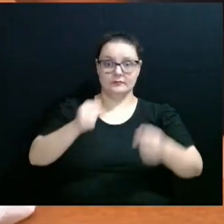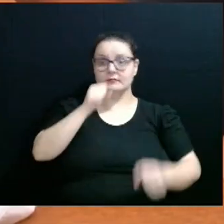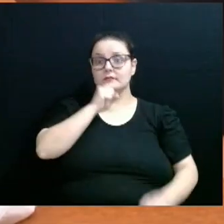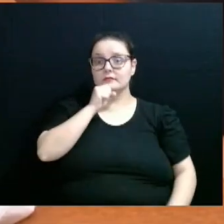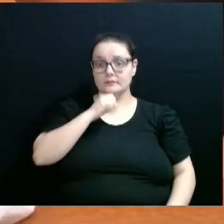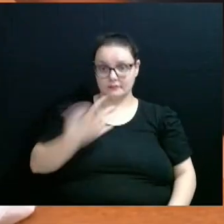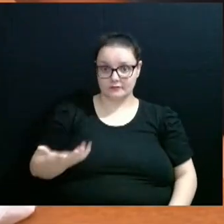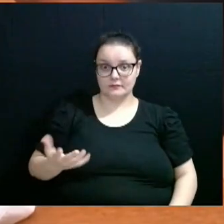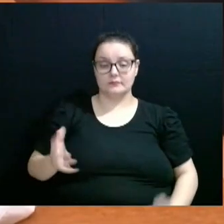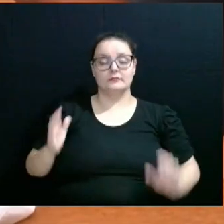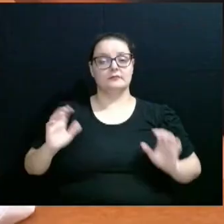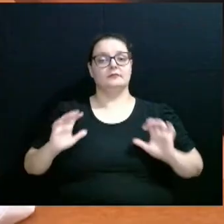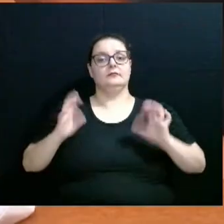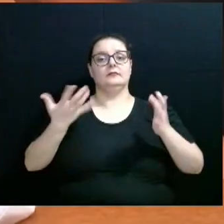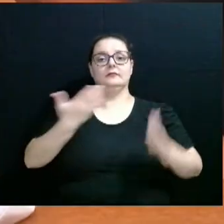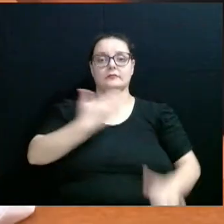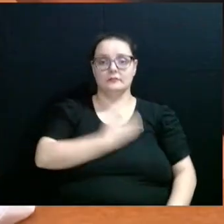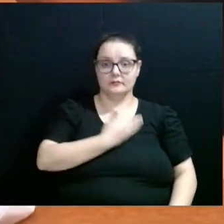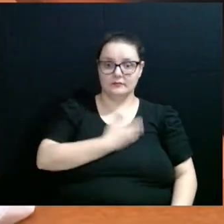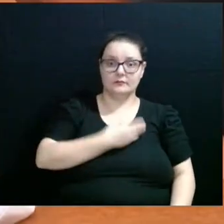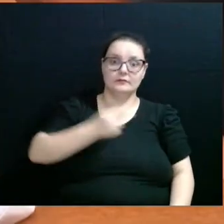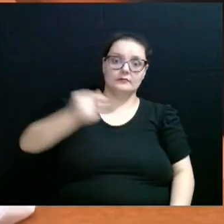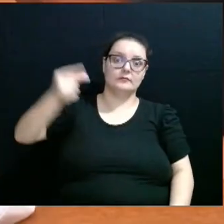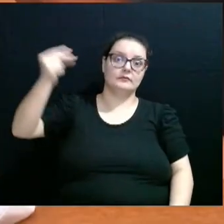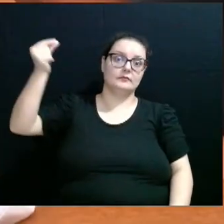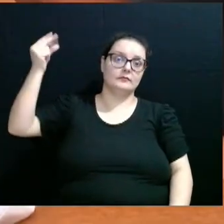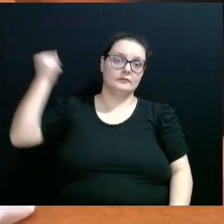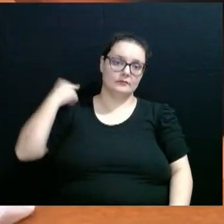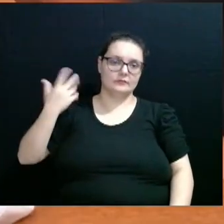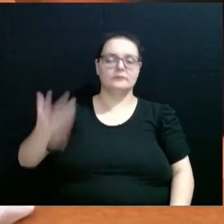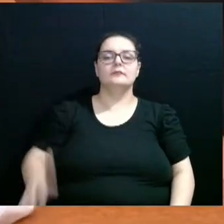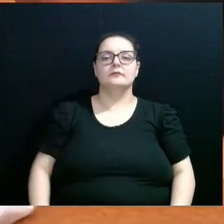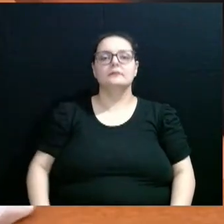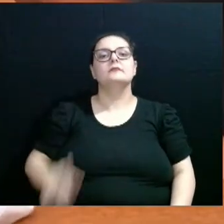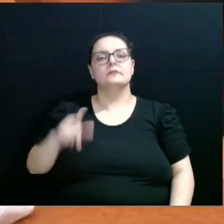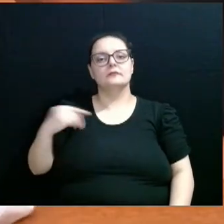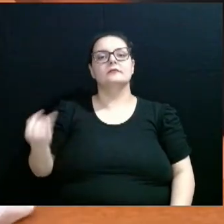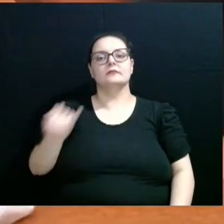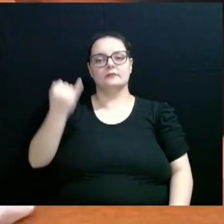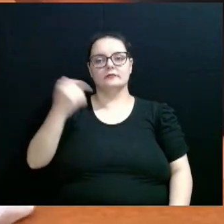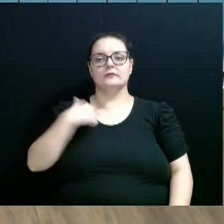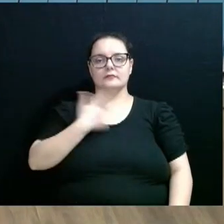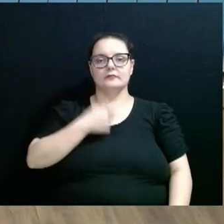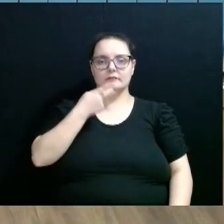de amigos antigos. Então, eu acho que isso é o importante a gente frisar.